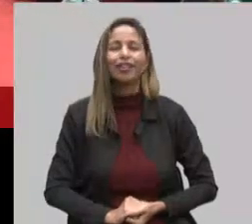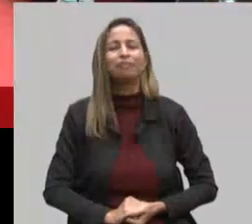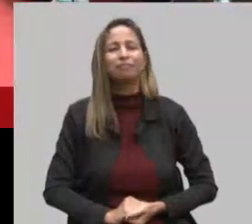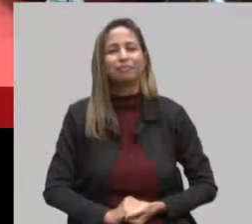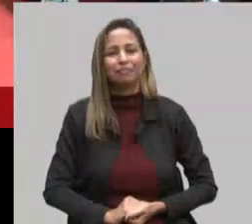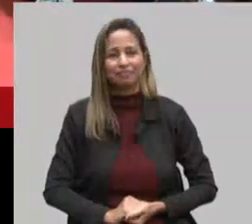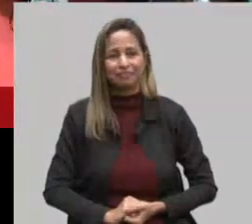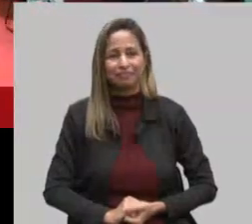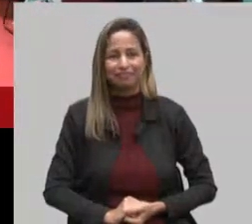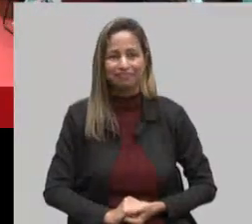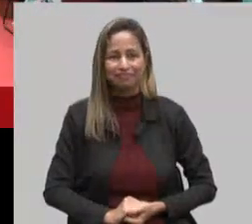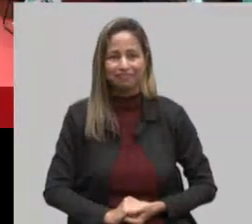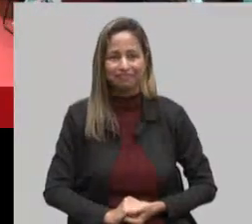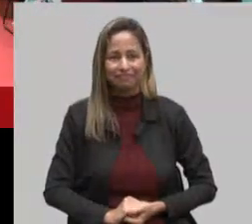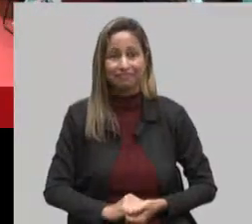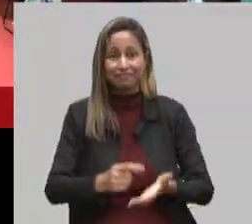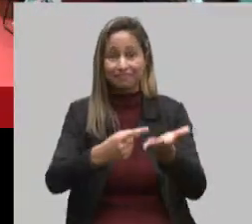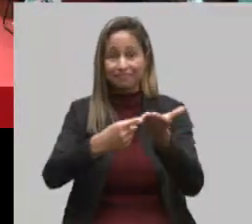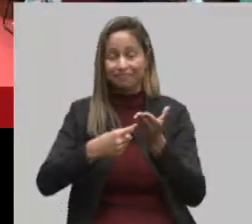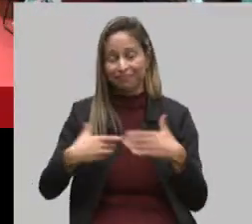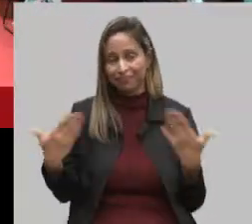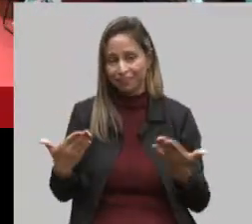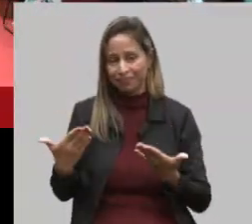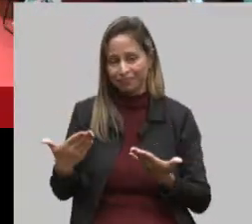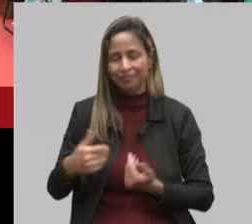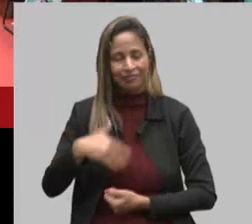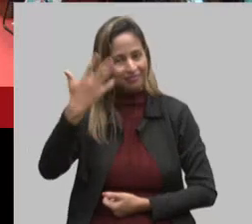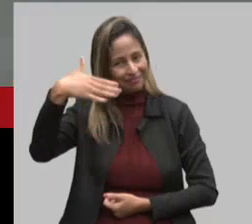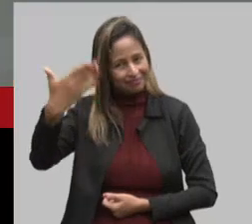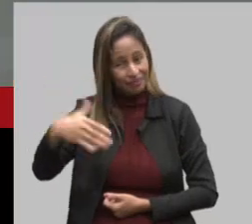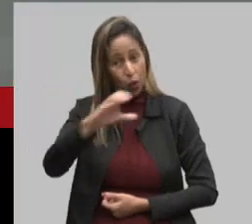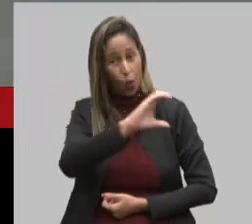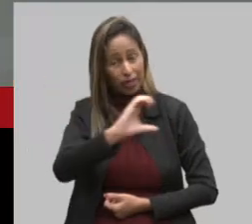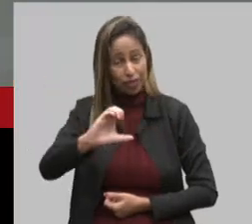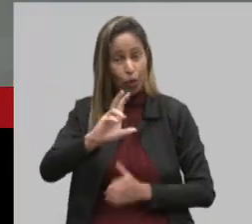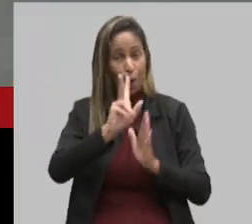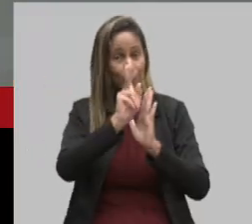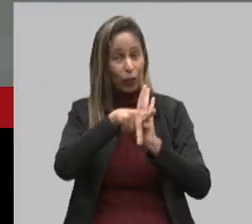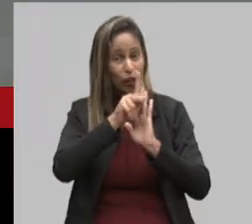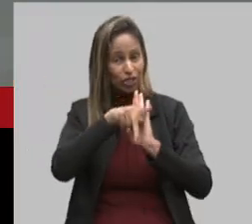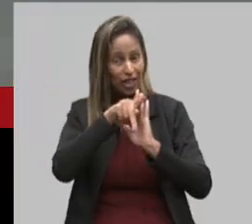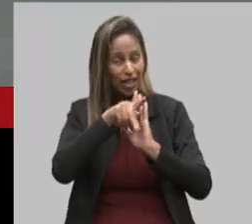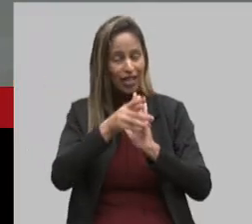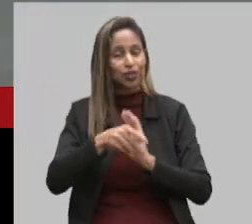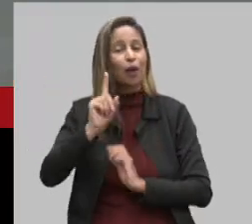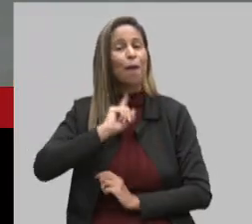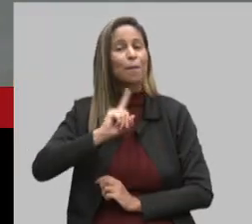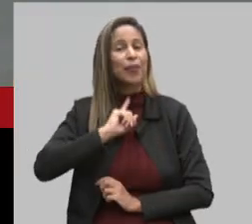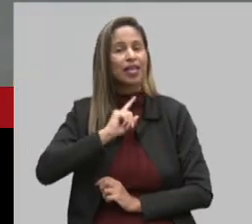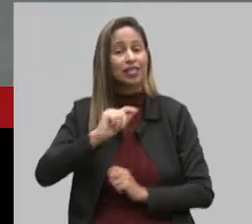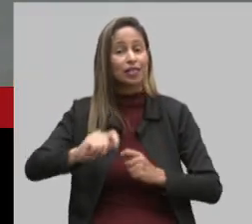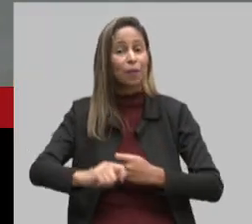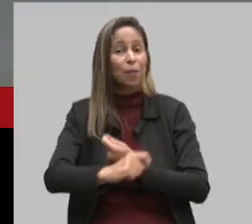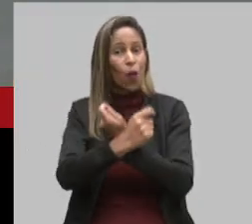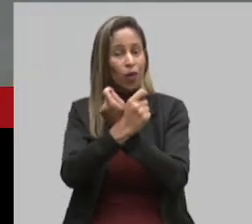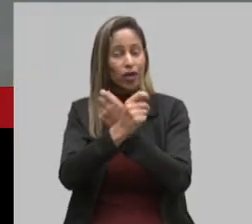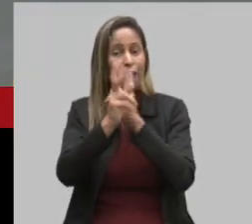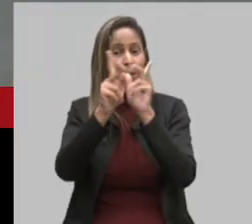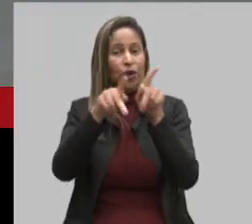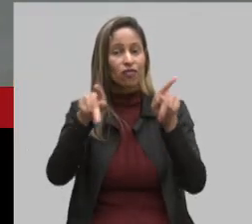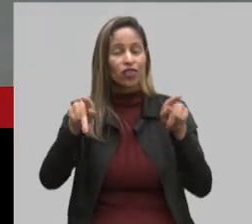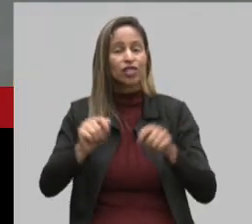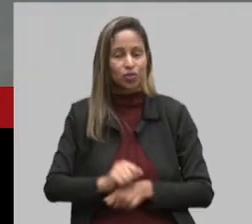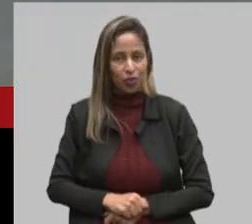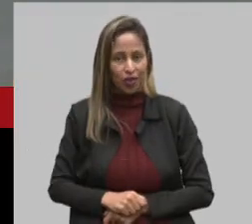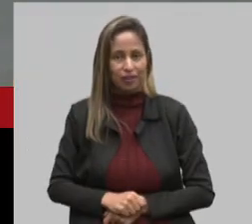um convidamos agora para sua saudação coordenador do projeto Parlamento jovem de Minas pela pu Professor departamento de